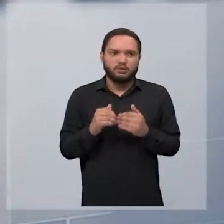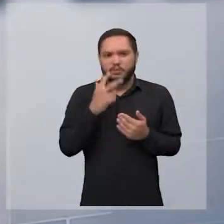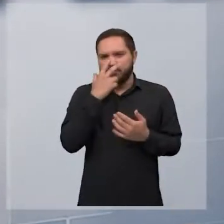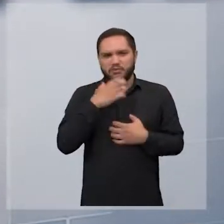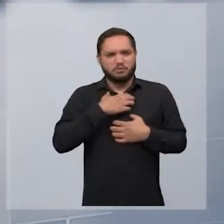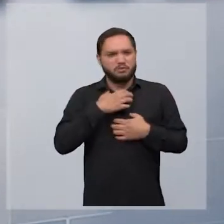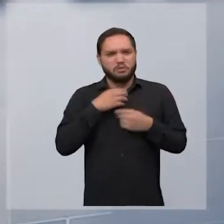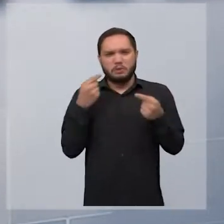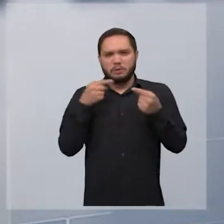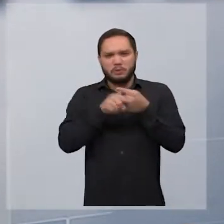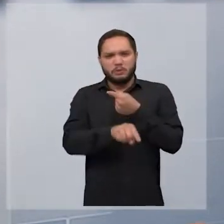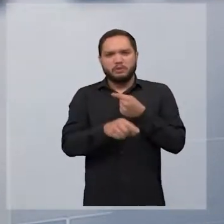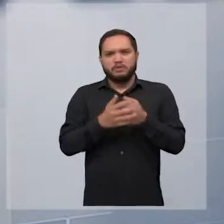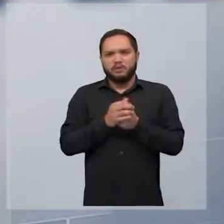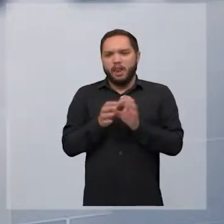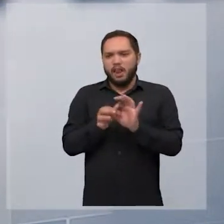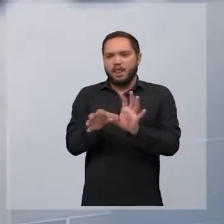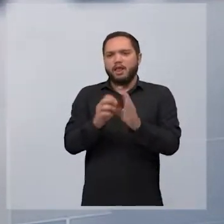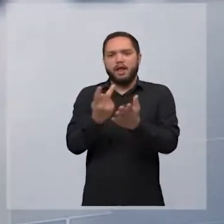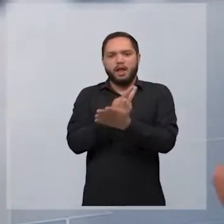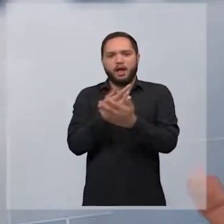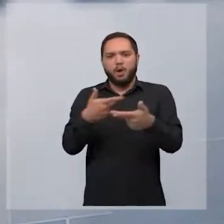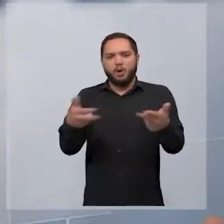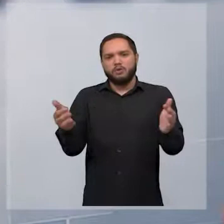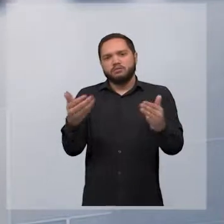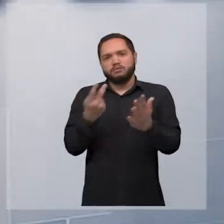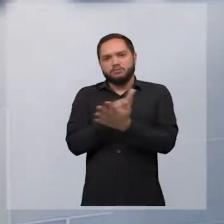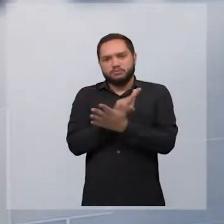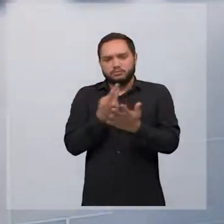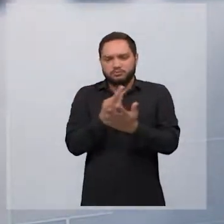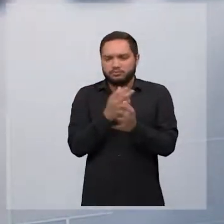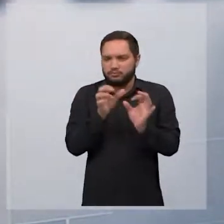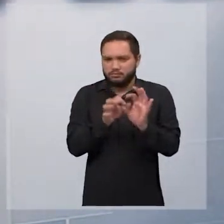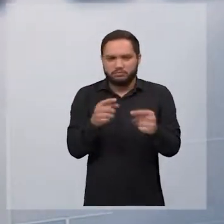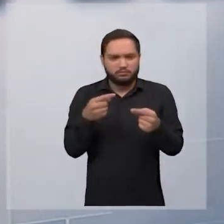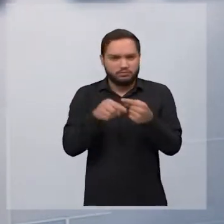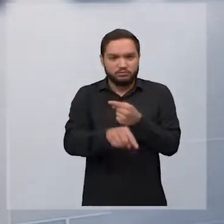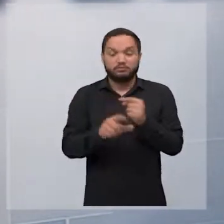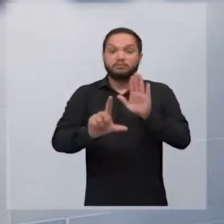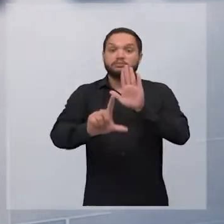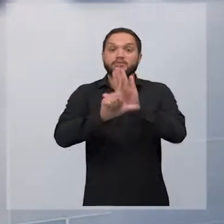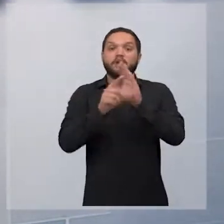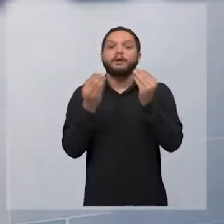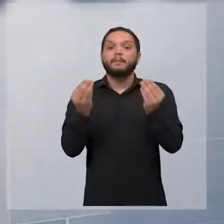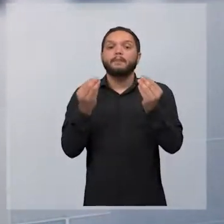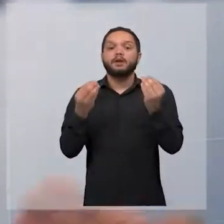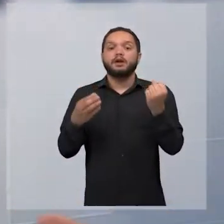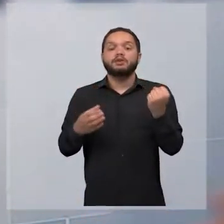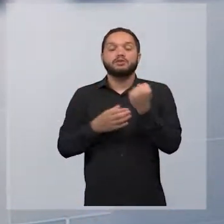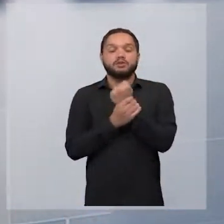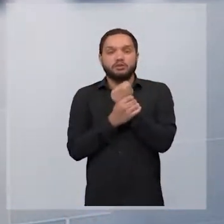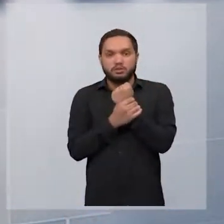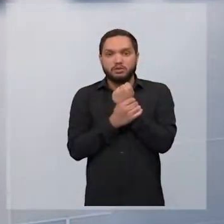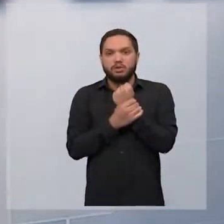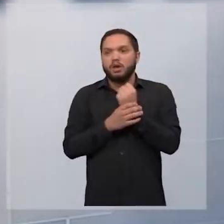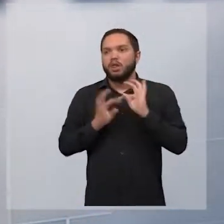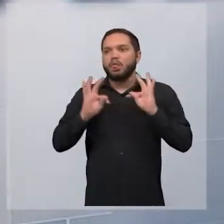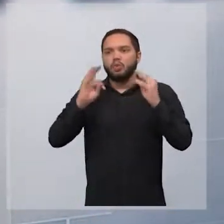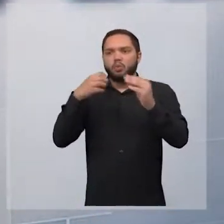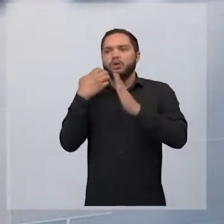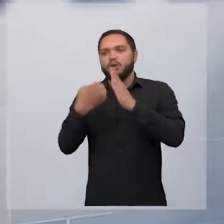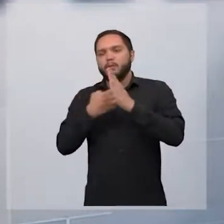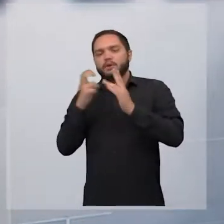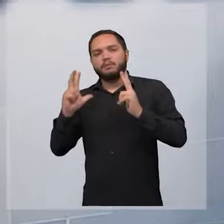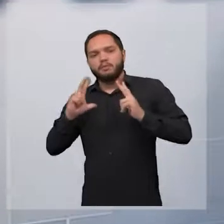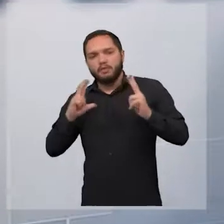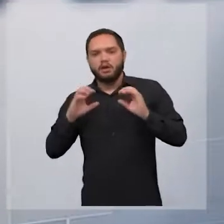cometer injustiças. É como eu digo, ó, as leis estão para proteger até o direito da propriedade privada, tá? Mas não